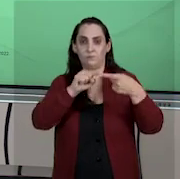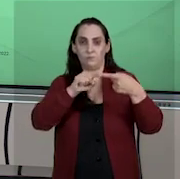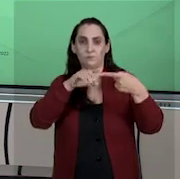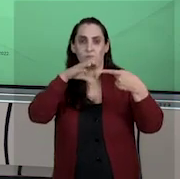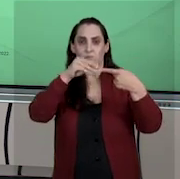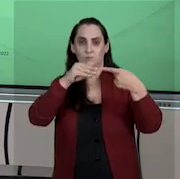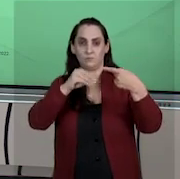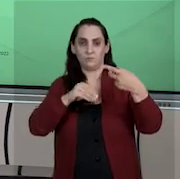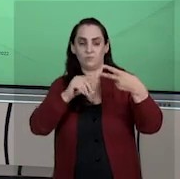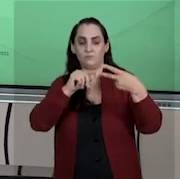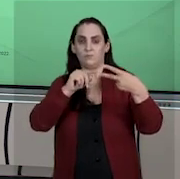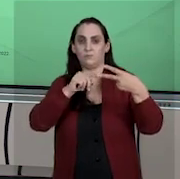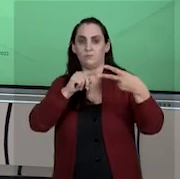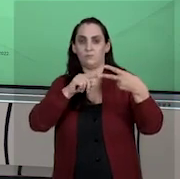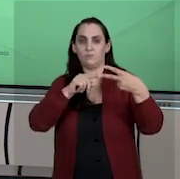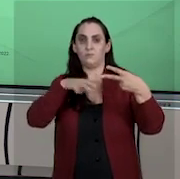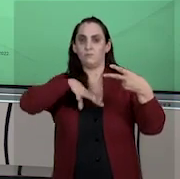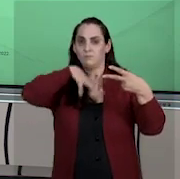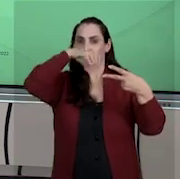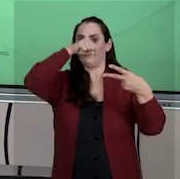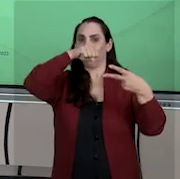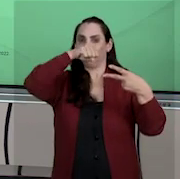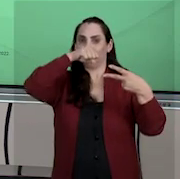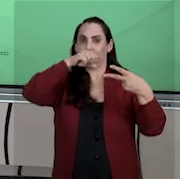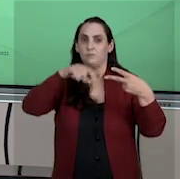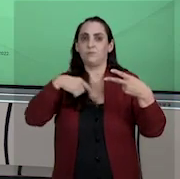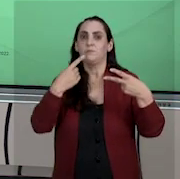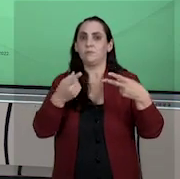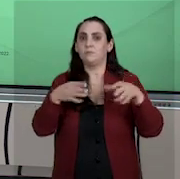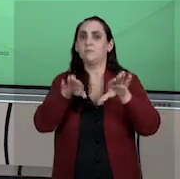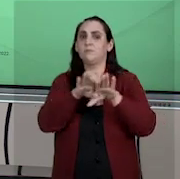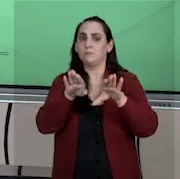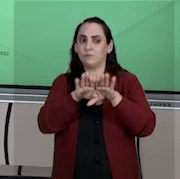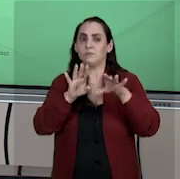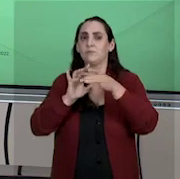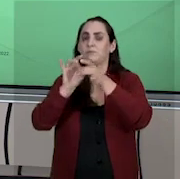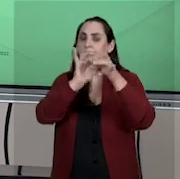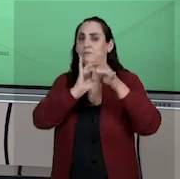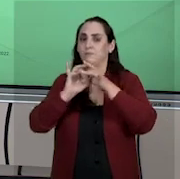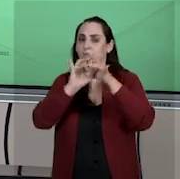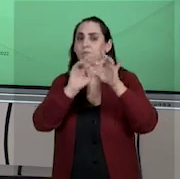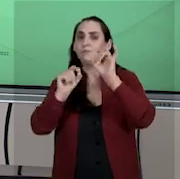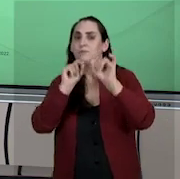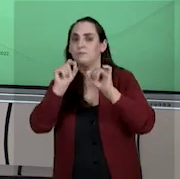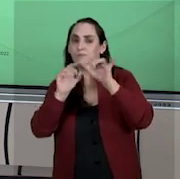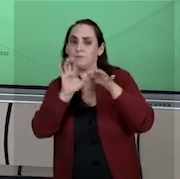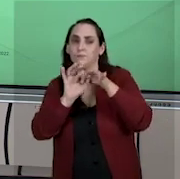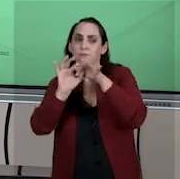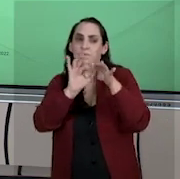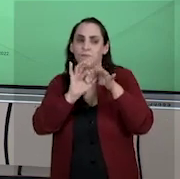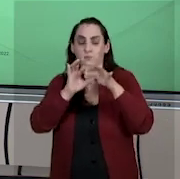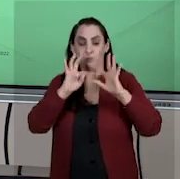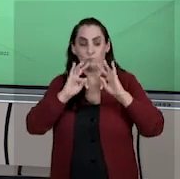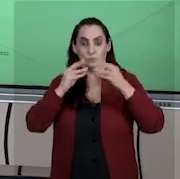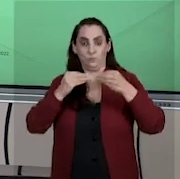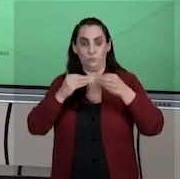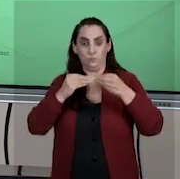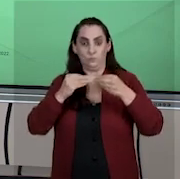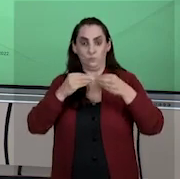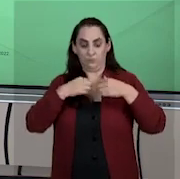para vocês, tem integração, e ela vai ligar a região da cavidade bucal até o